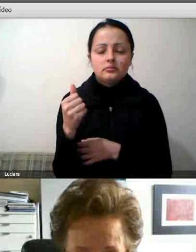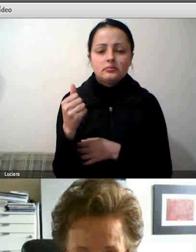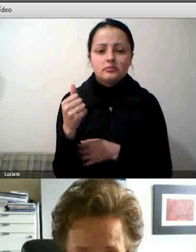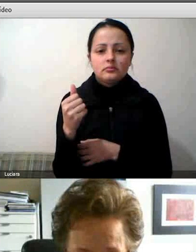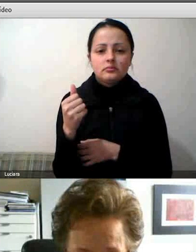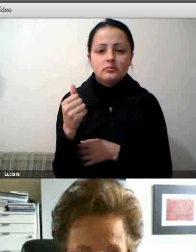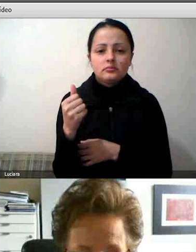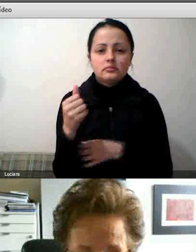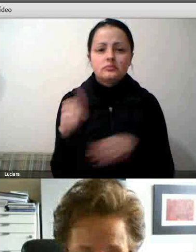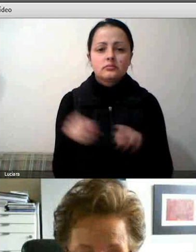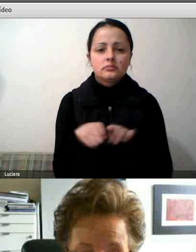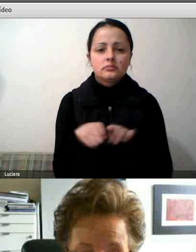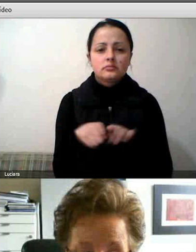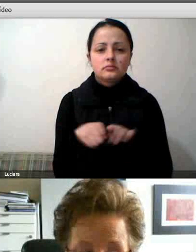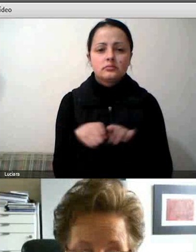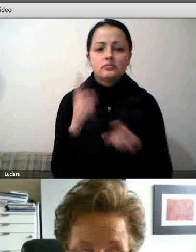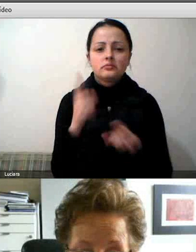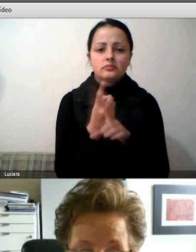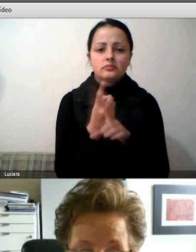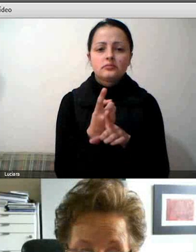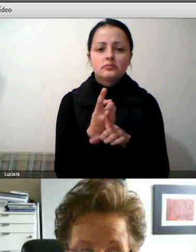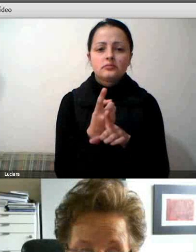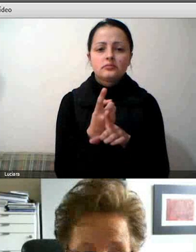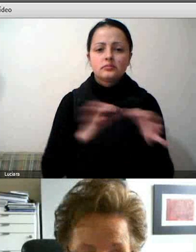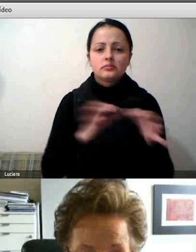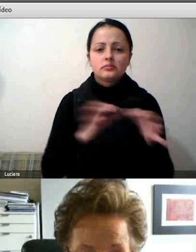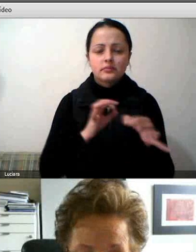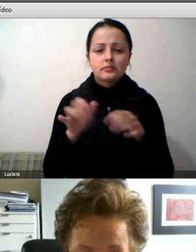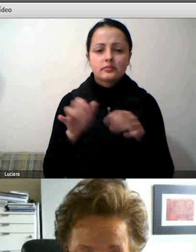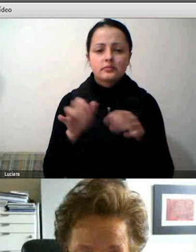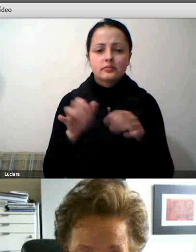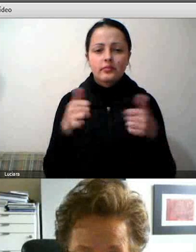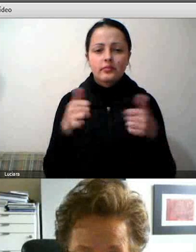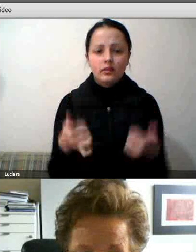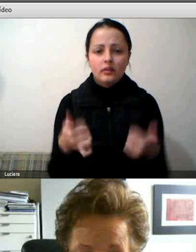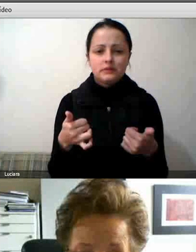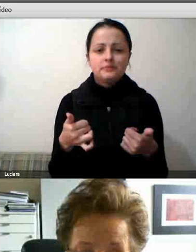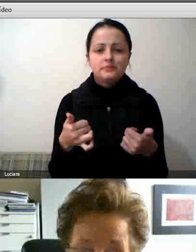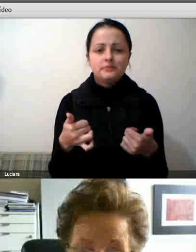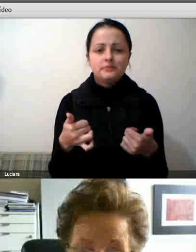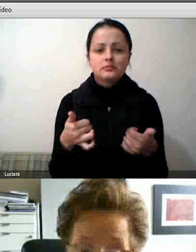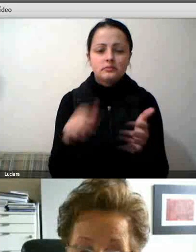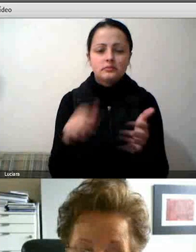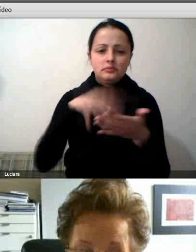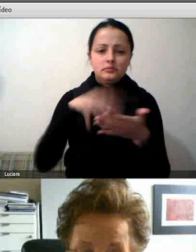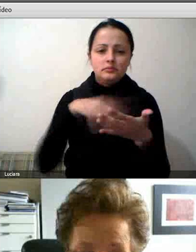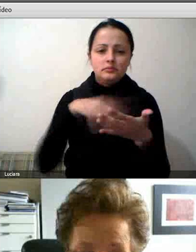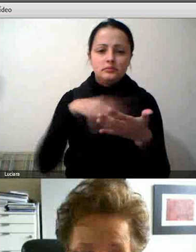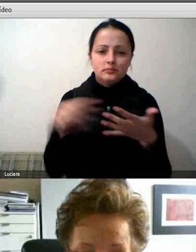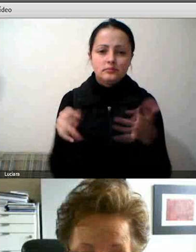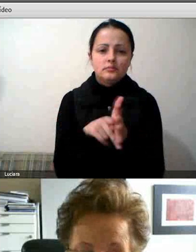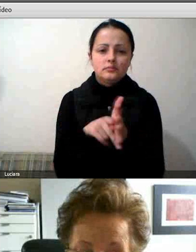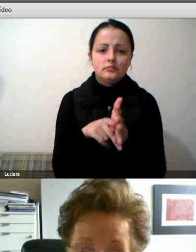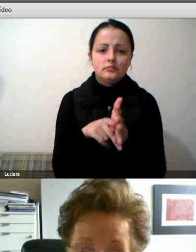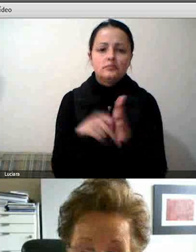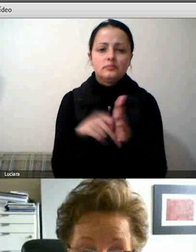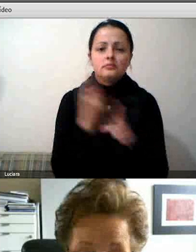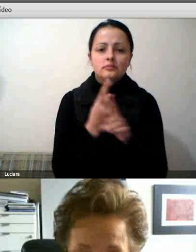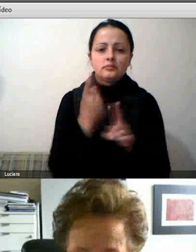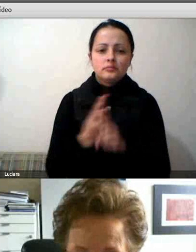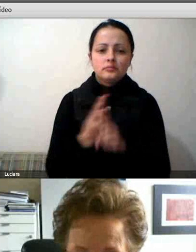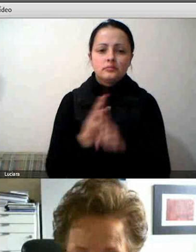ainda, seminário. Para prospecção de formato e construção de agenda de encontro avaliativo de prospecção